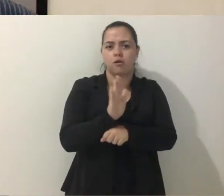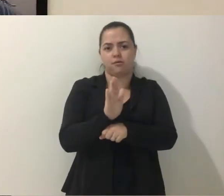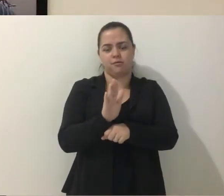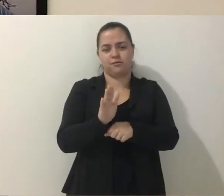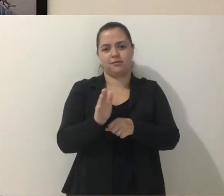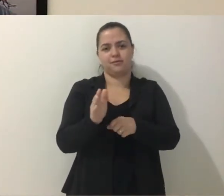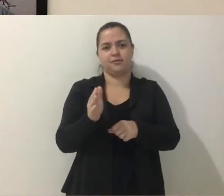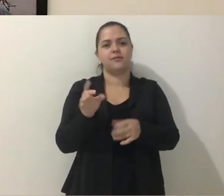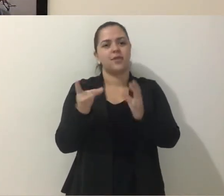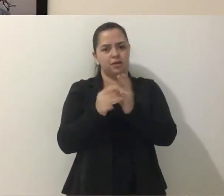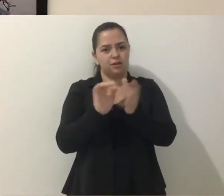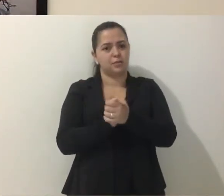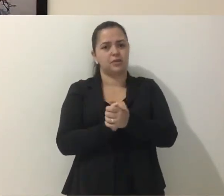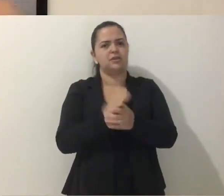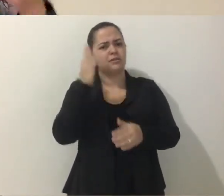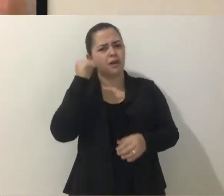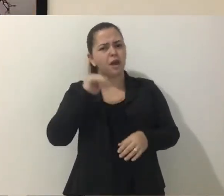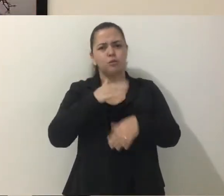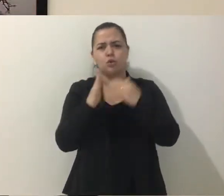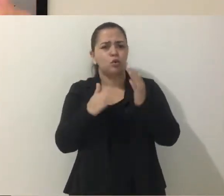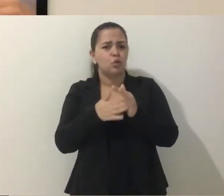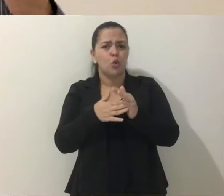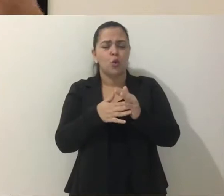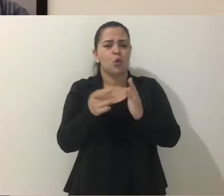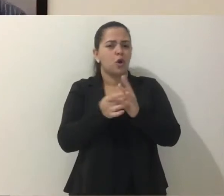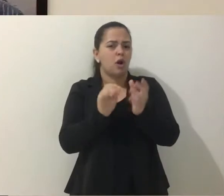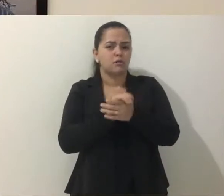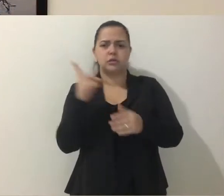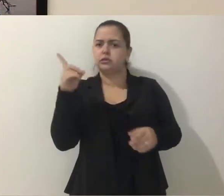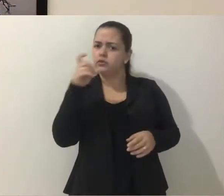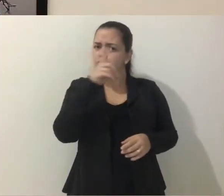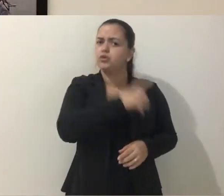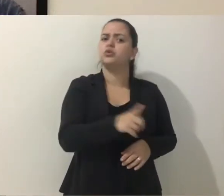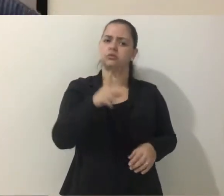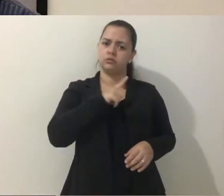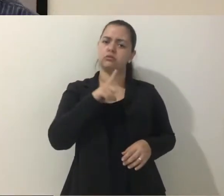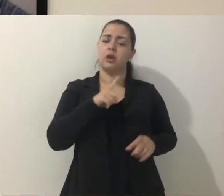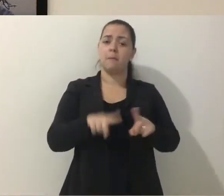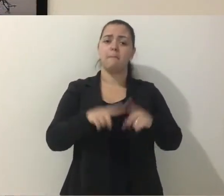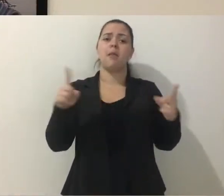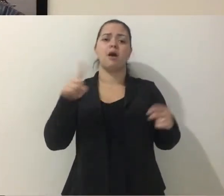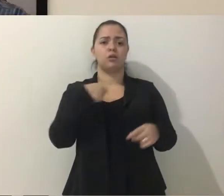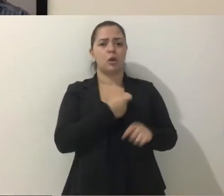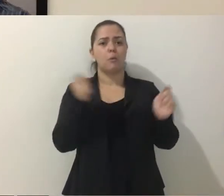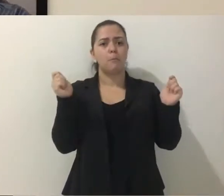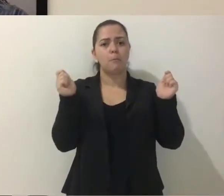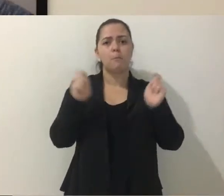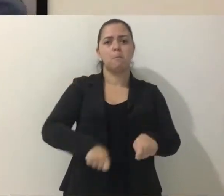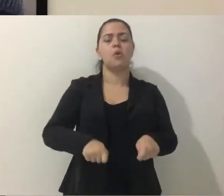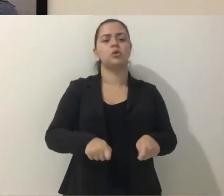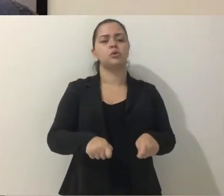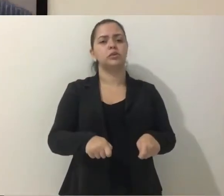tem suas dificuldades. Qualquer relacionamento tem a sua dificuldade, mas nós podemos contar com aquele que foi